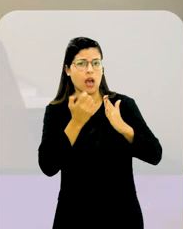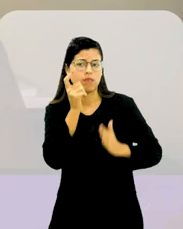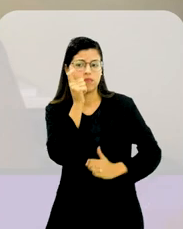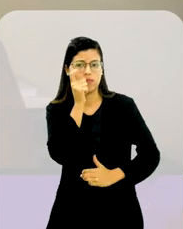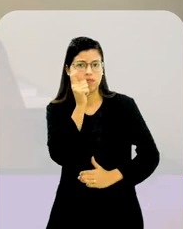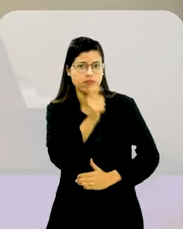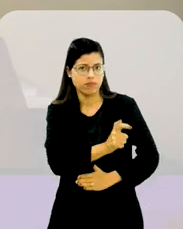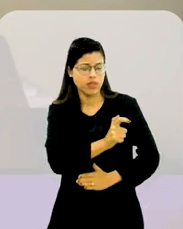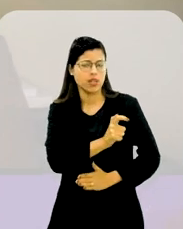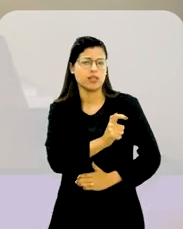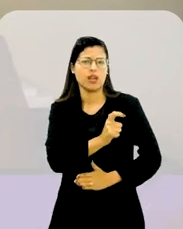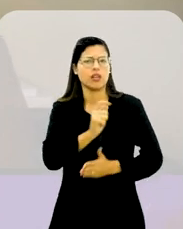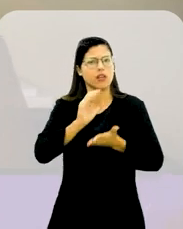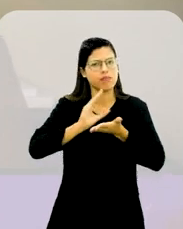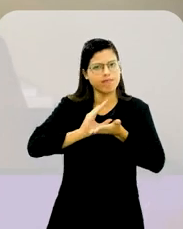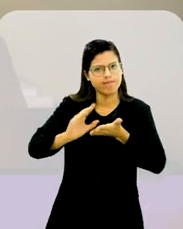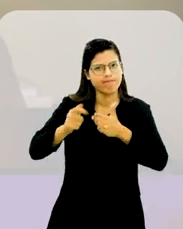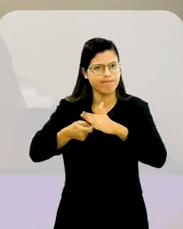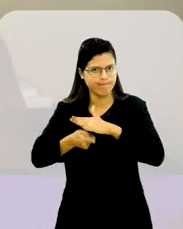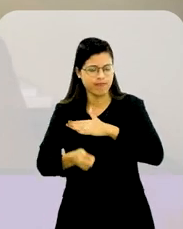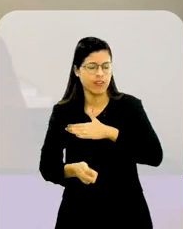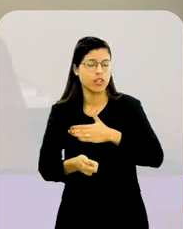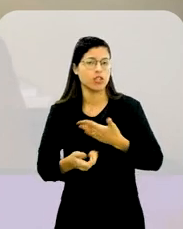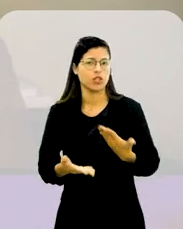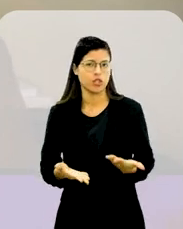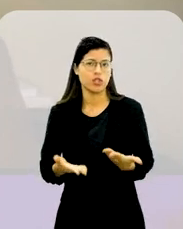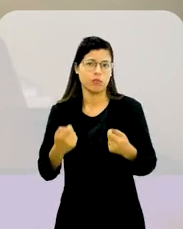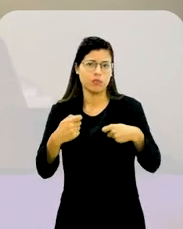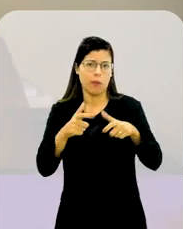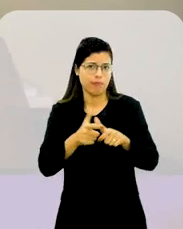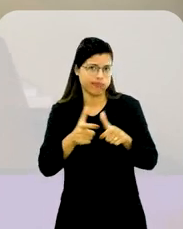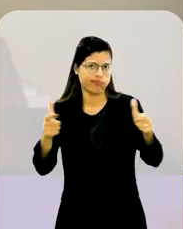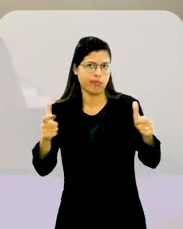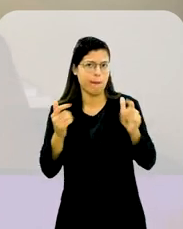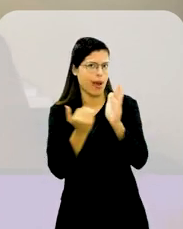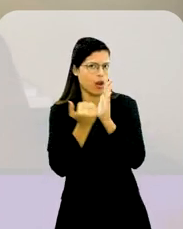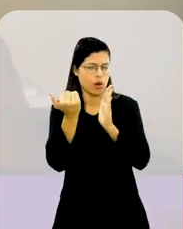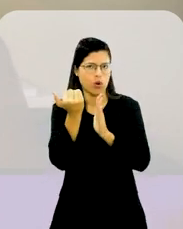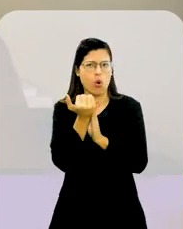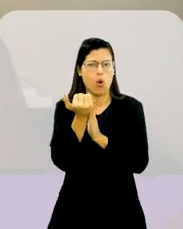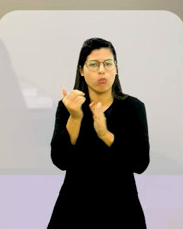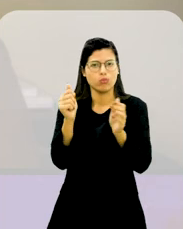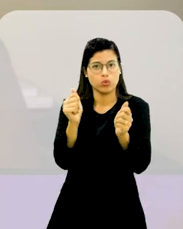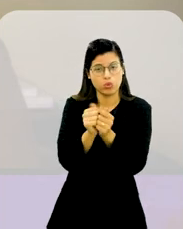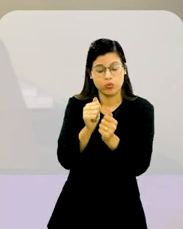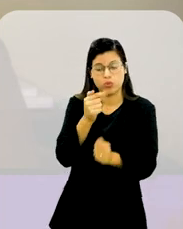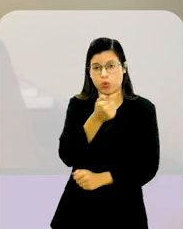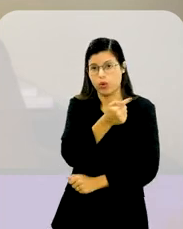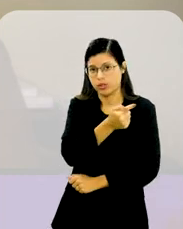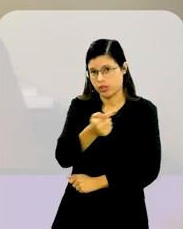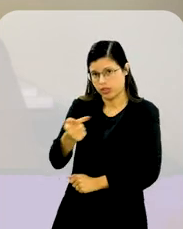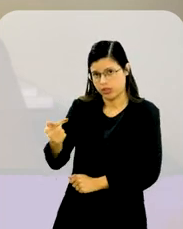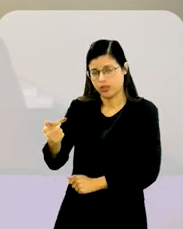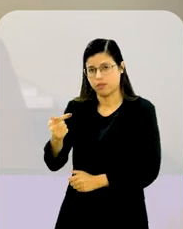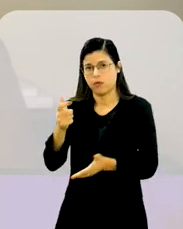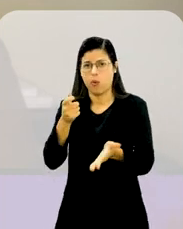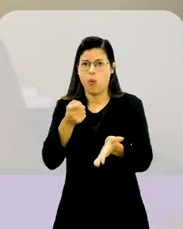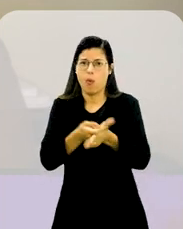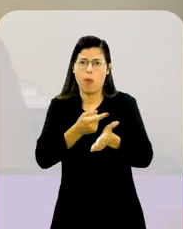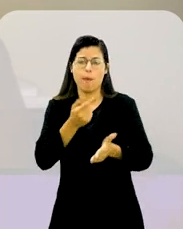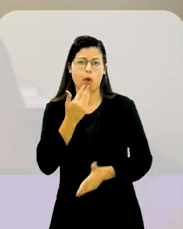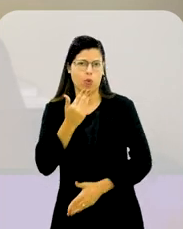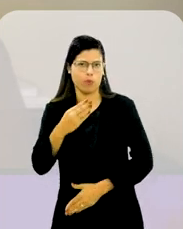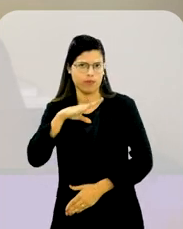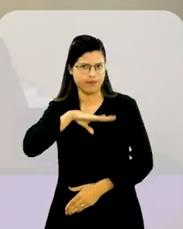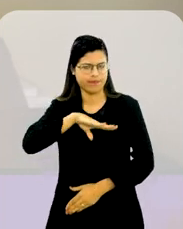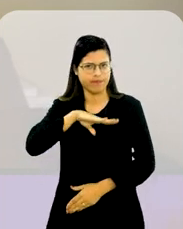estejam interessadas em fazer um investimento que deve ser até maior junto à 777 paraa compra do futebol do